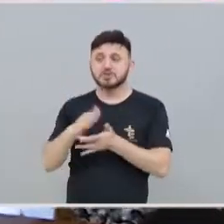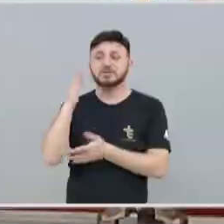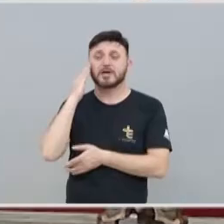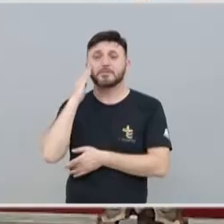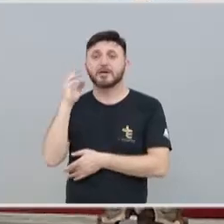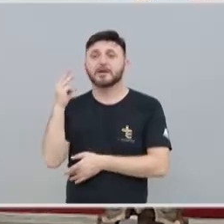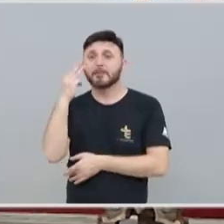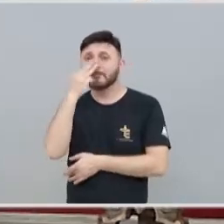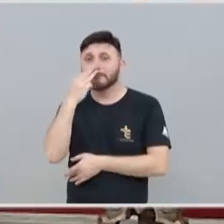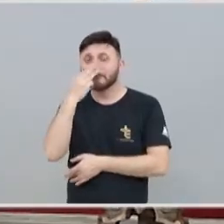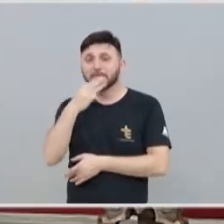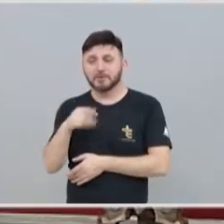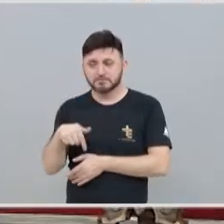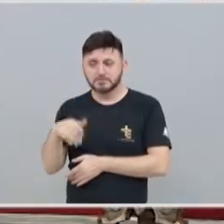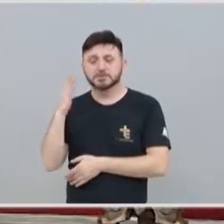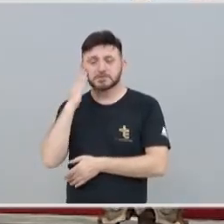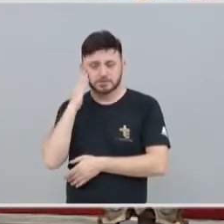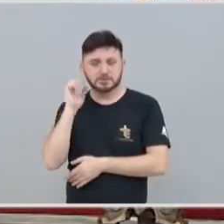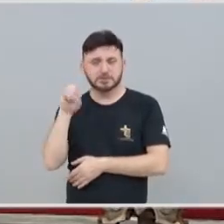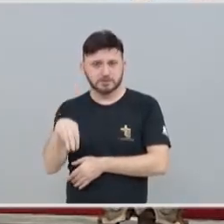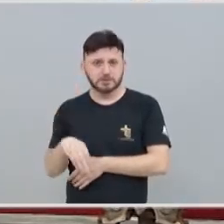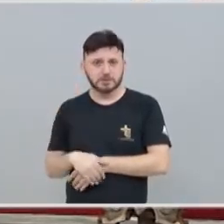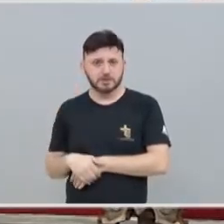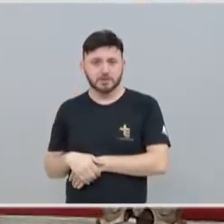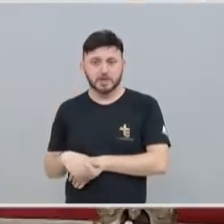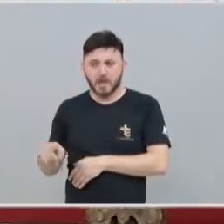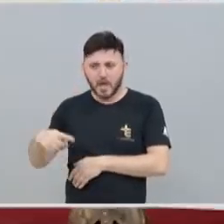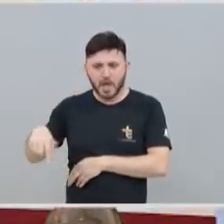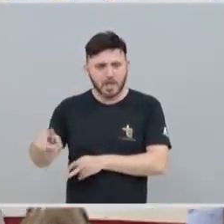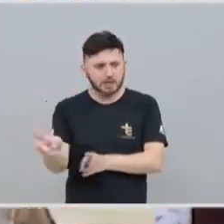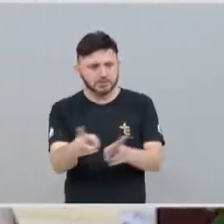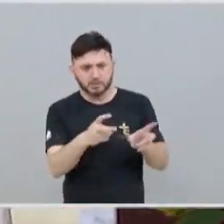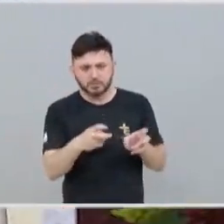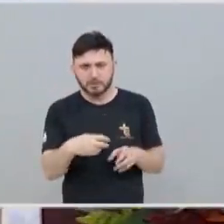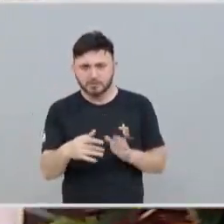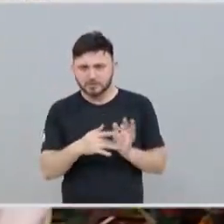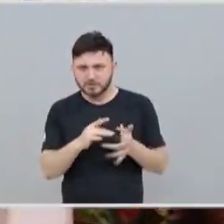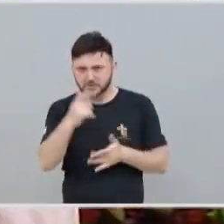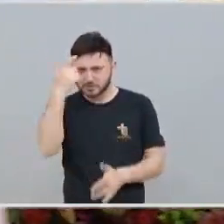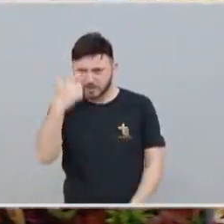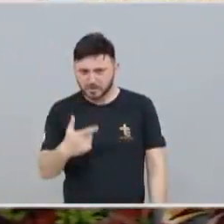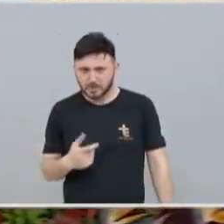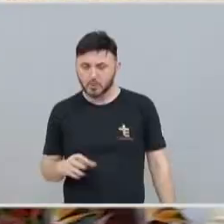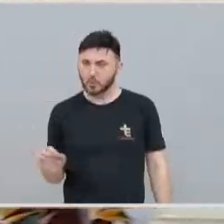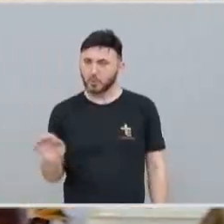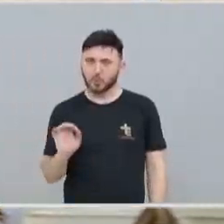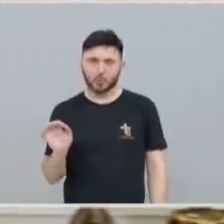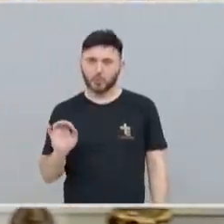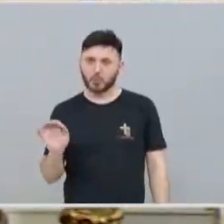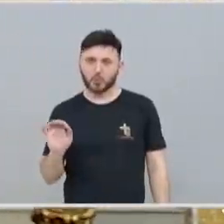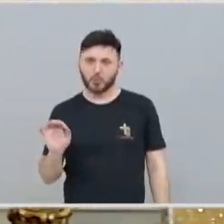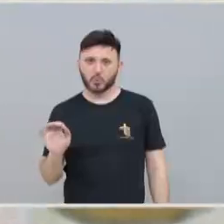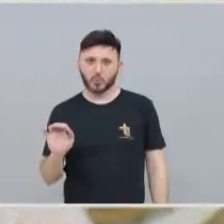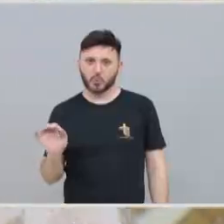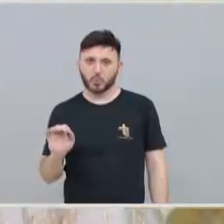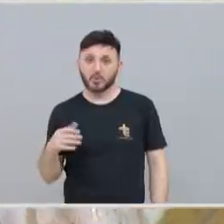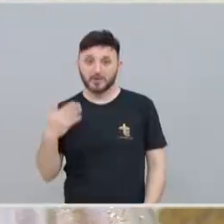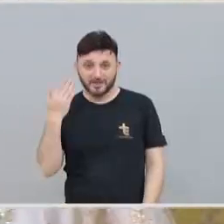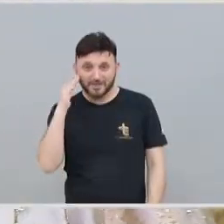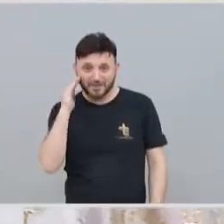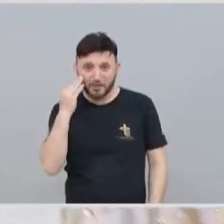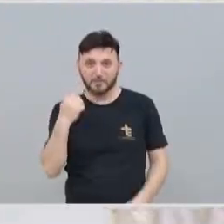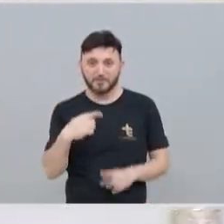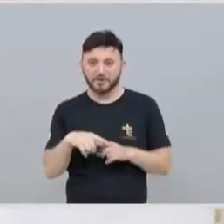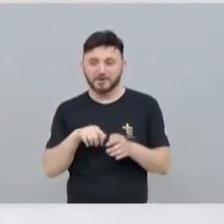o reconheceram não por por aí eu tenho um elemento que